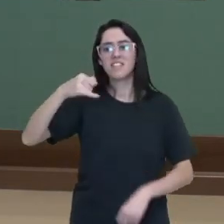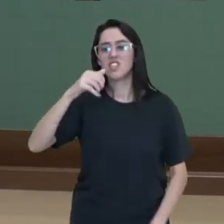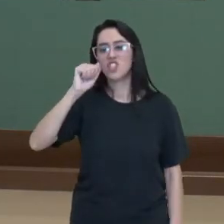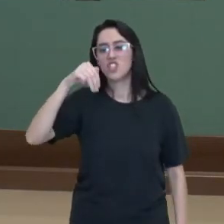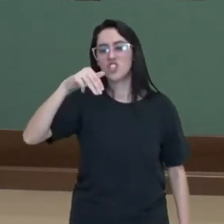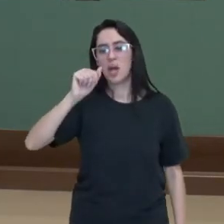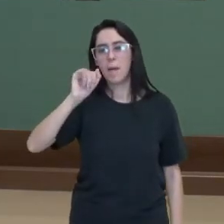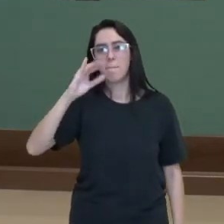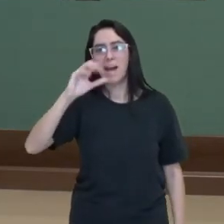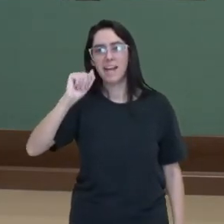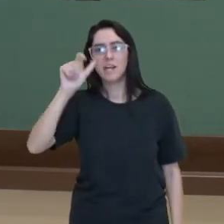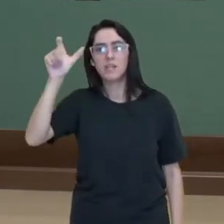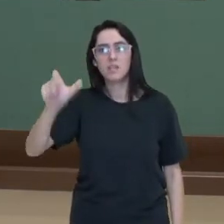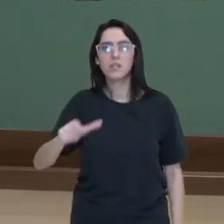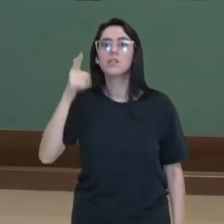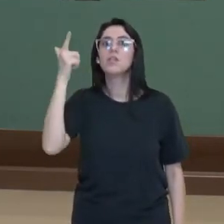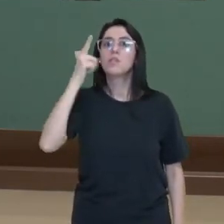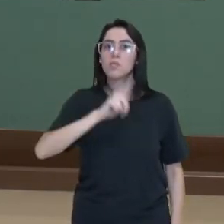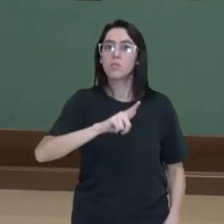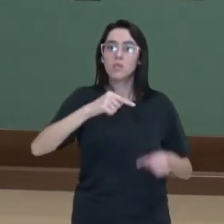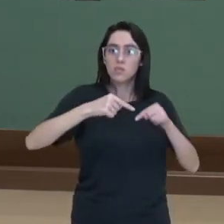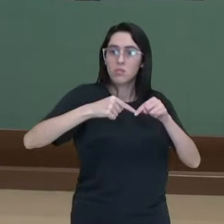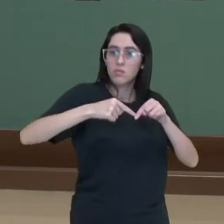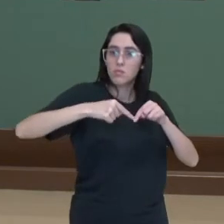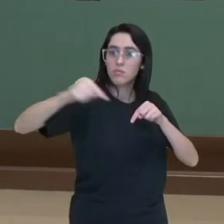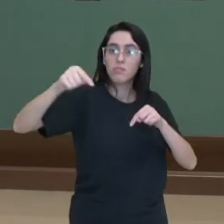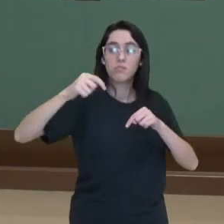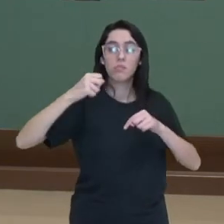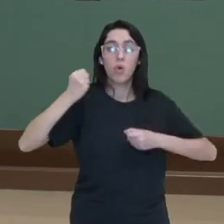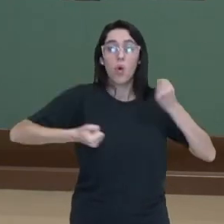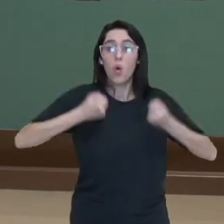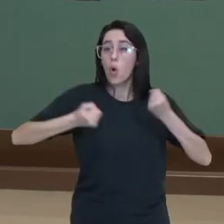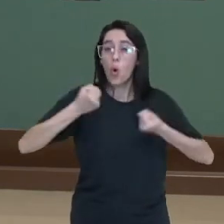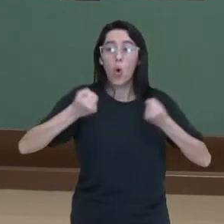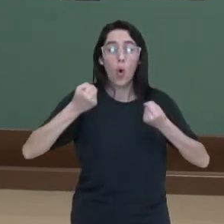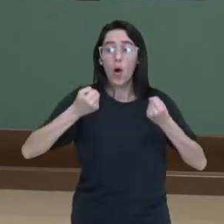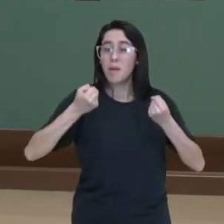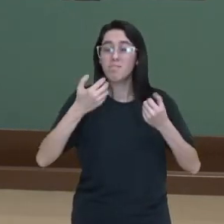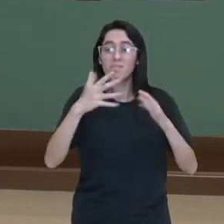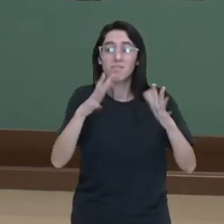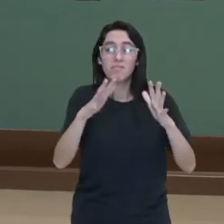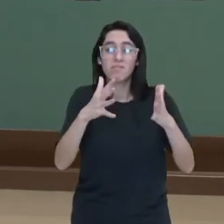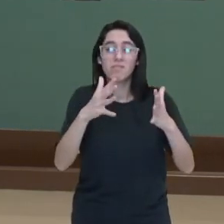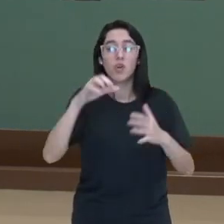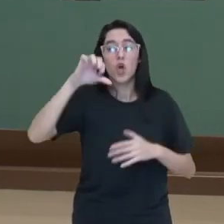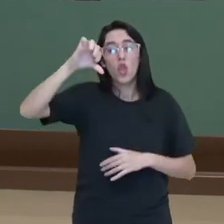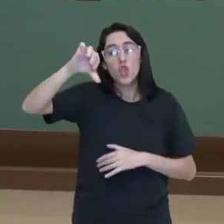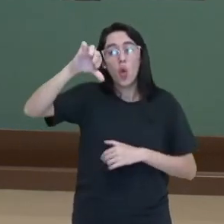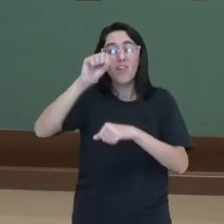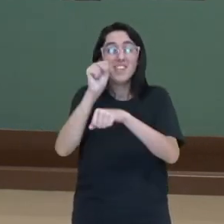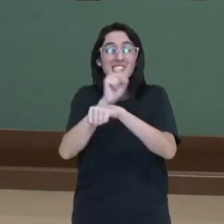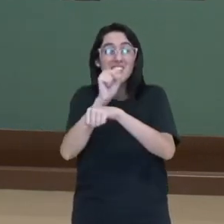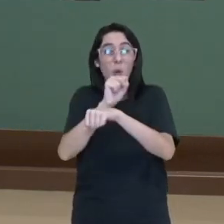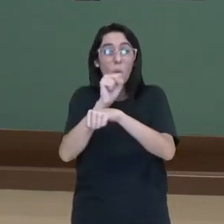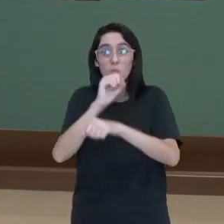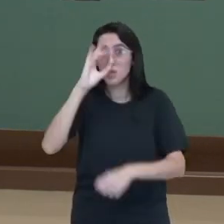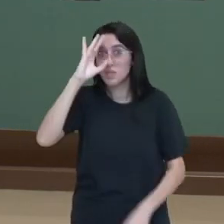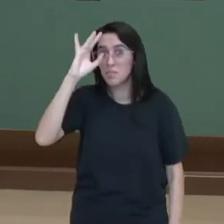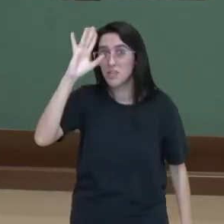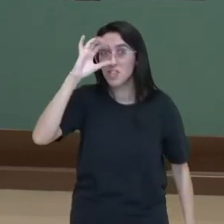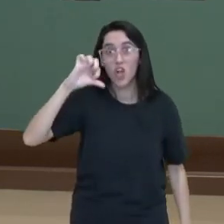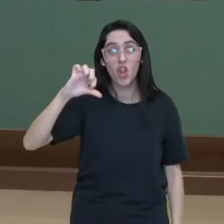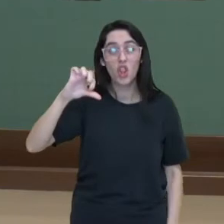né? Correr aí a pouquinho, bem próximo ali de 9 segundos. Imagine